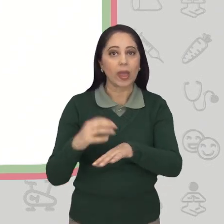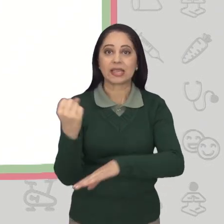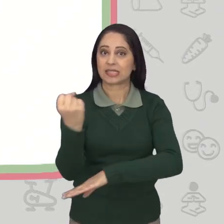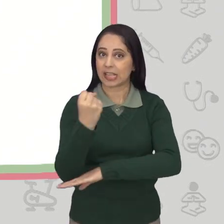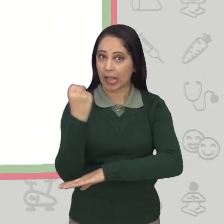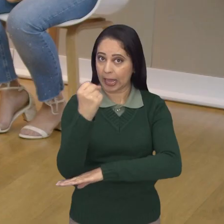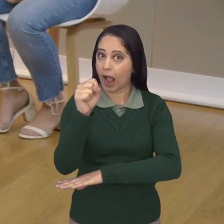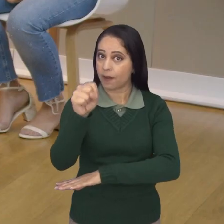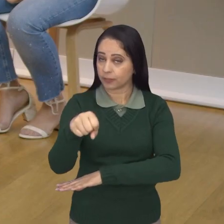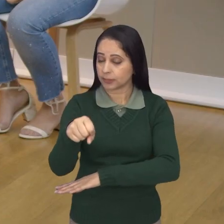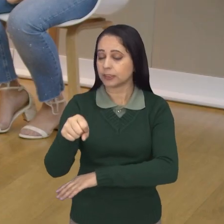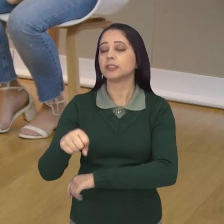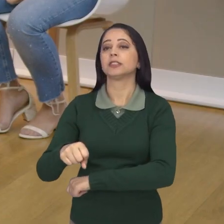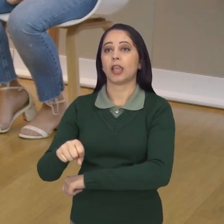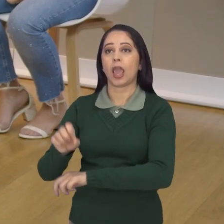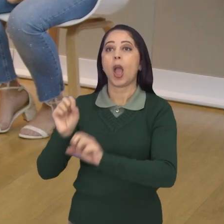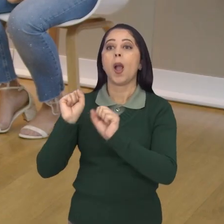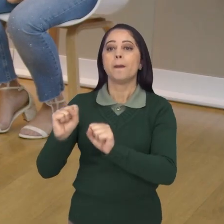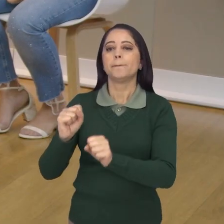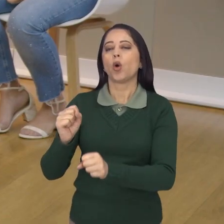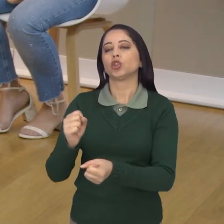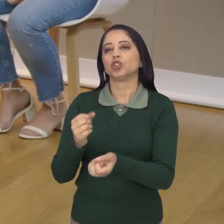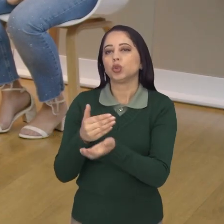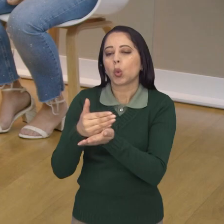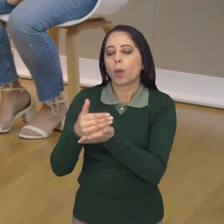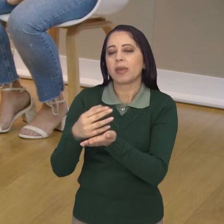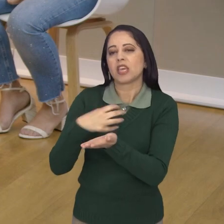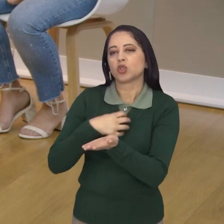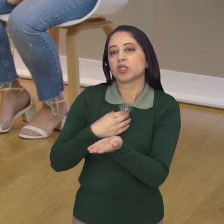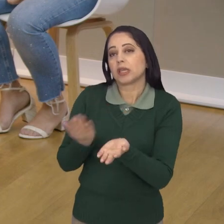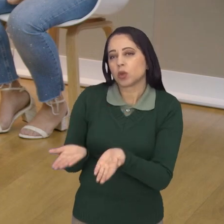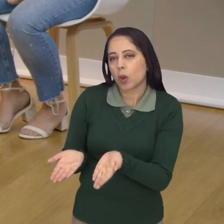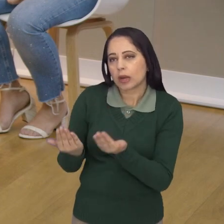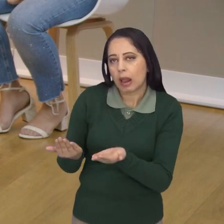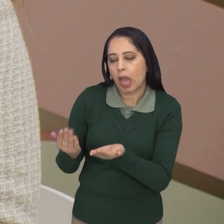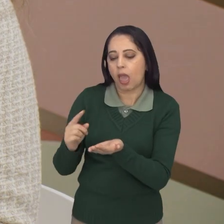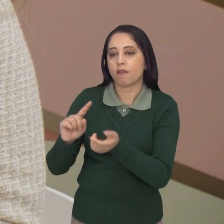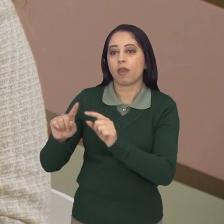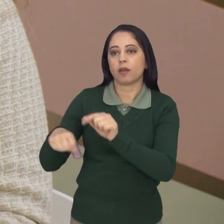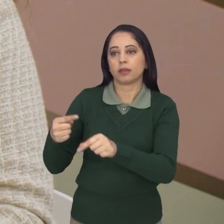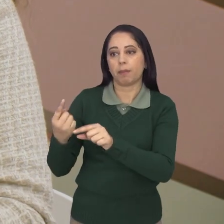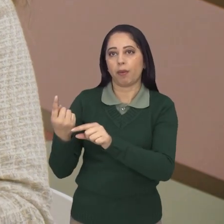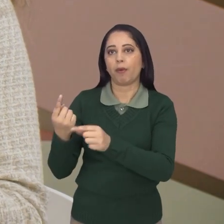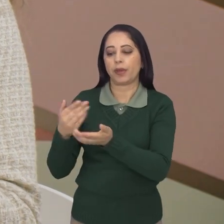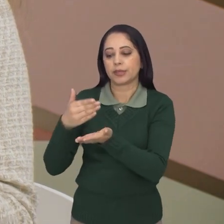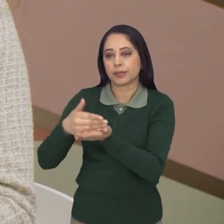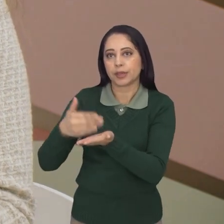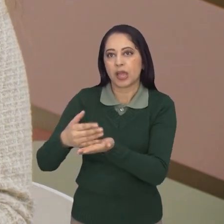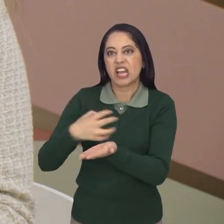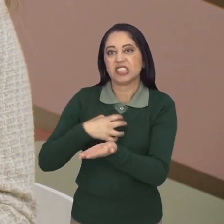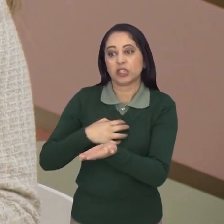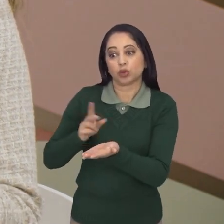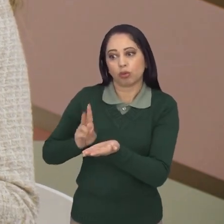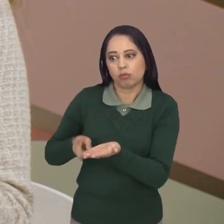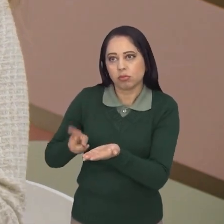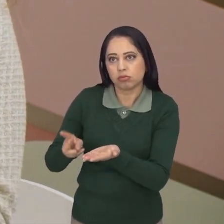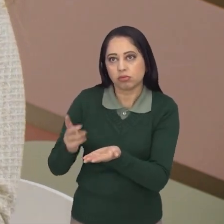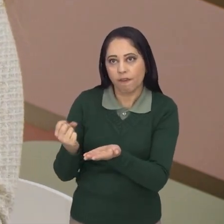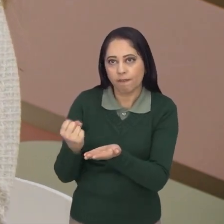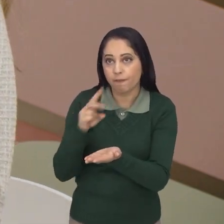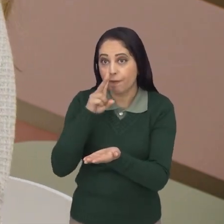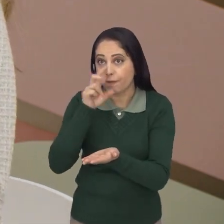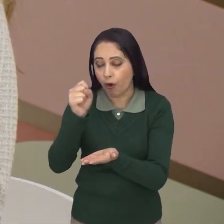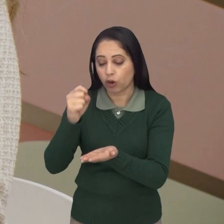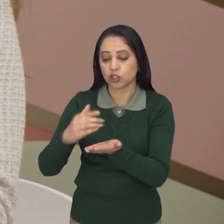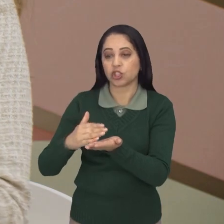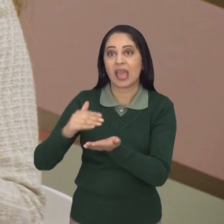a gente pode ter, inicialmente, sintomas brandos e depois ela ter os sintomas mais crônicos, persistentes